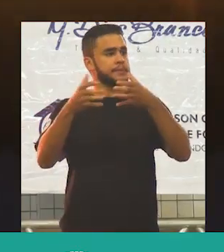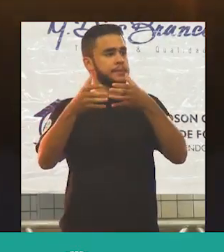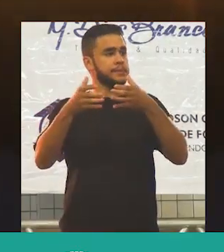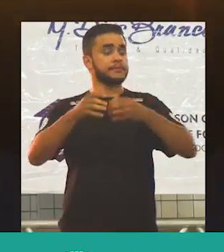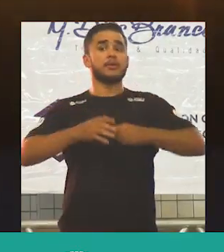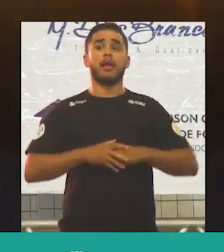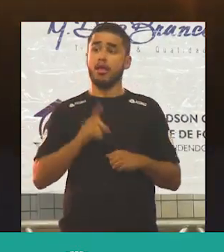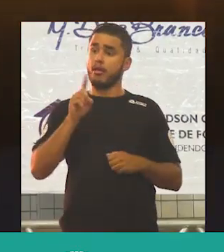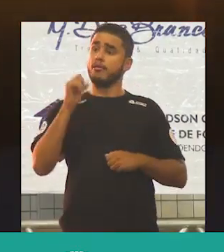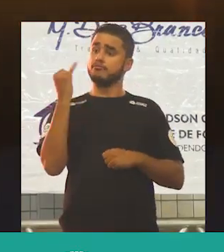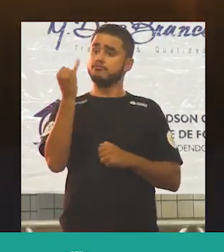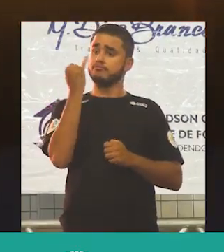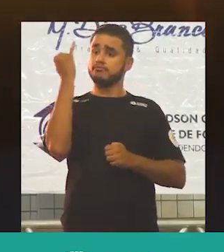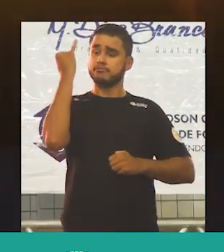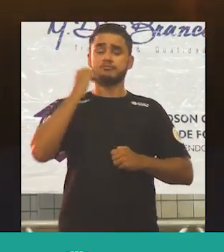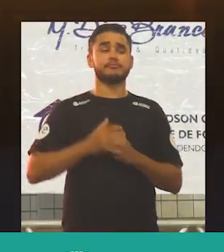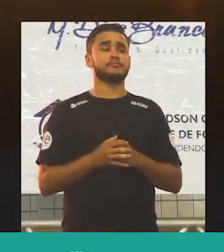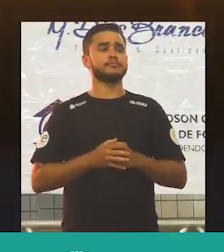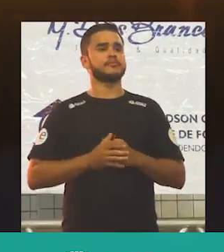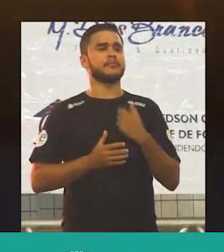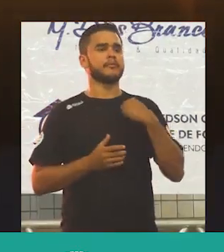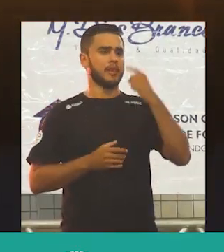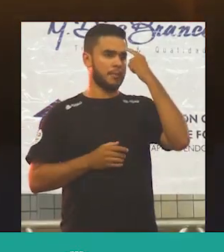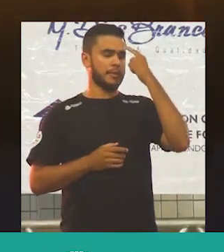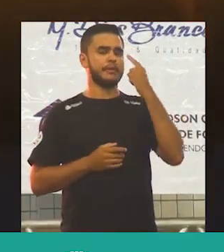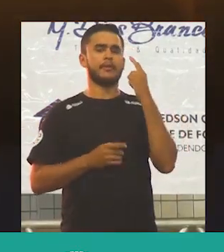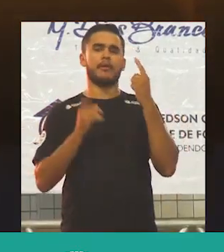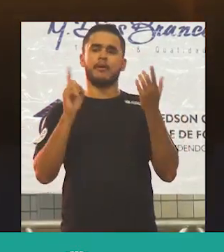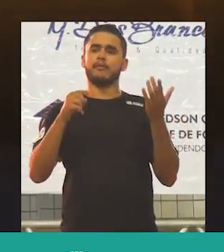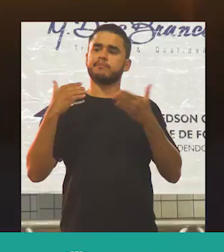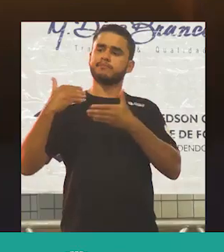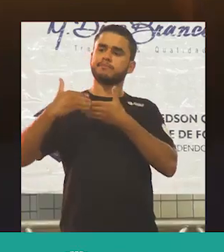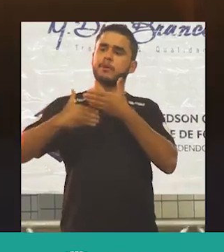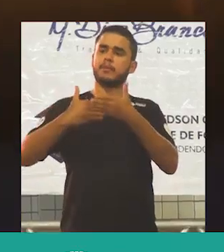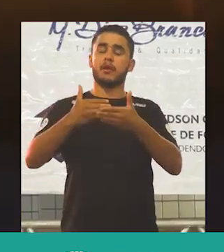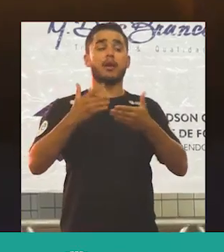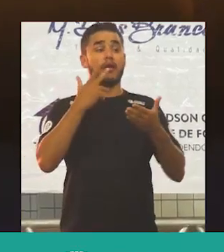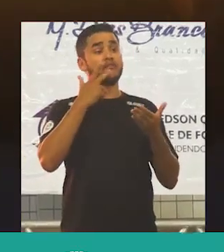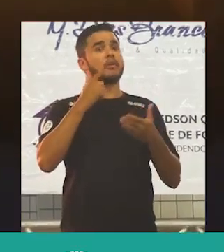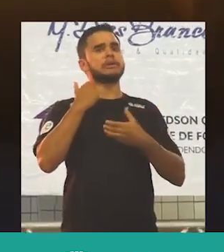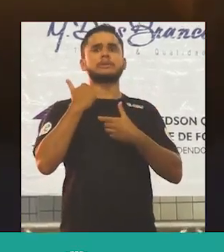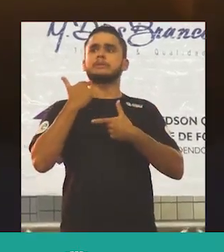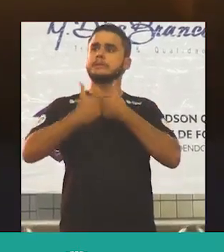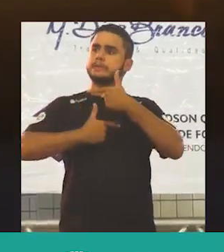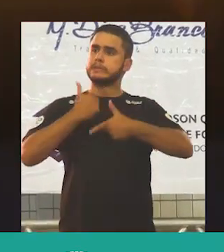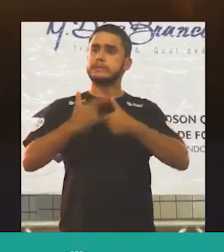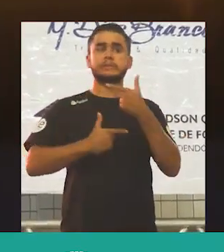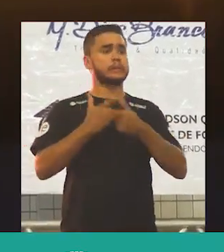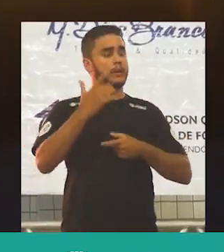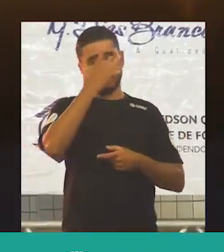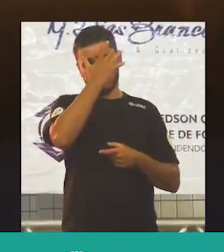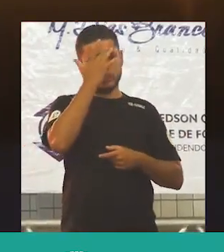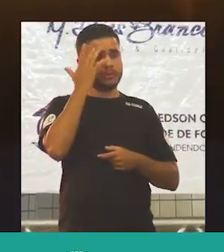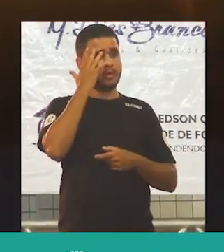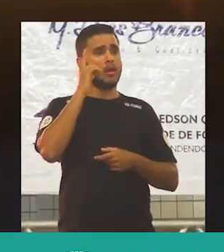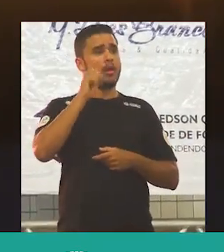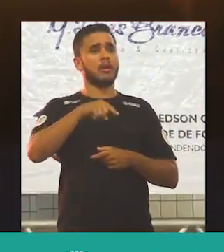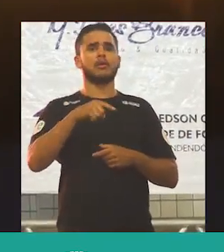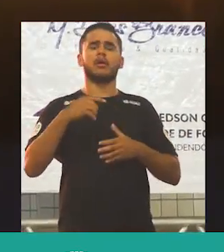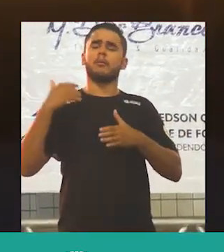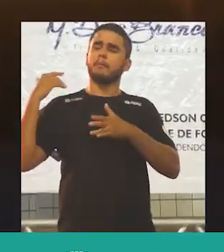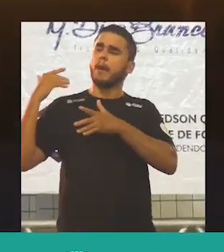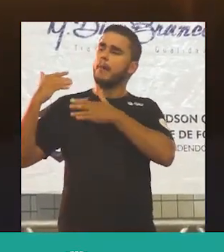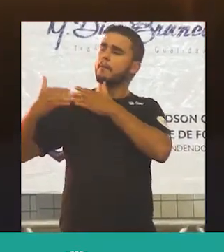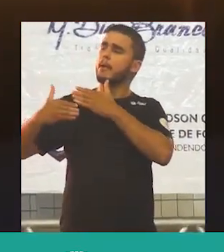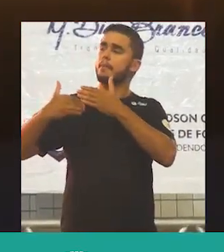muito importantes. Então, a gente entender esse processo de exploração do trabalhador no decorrer